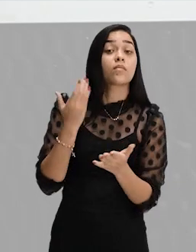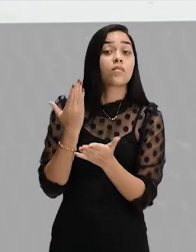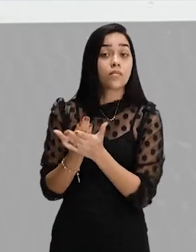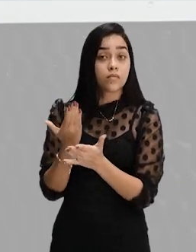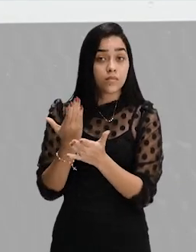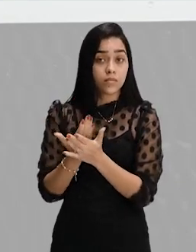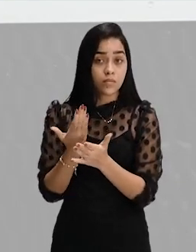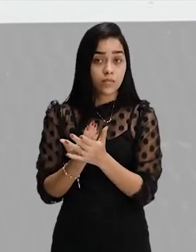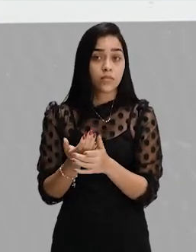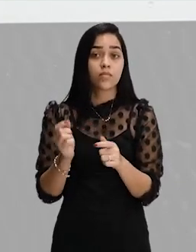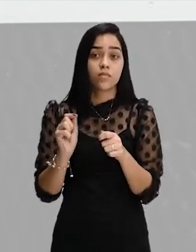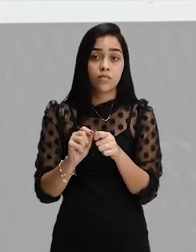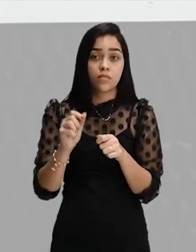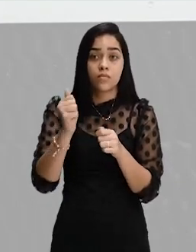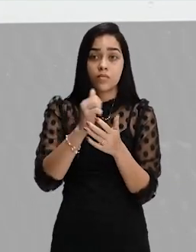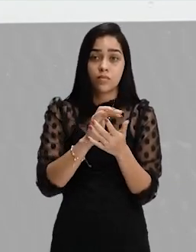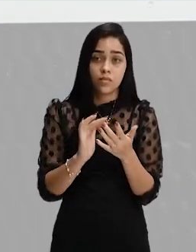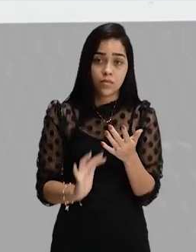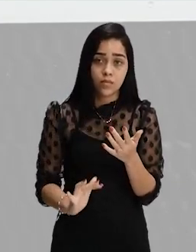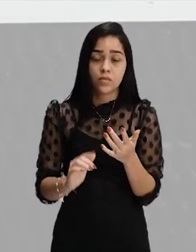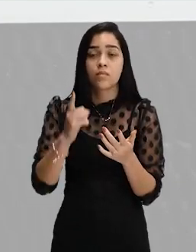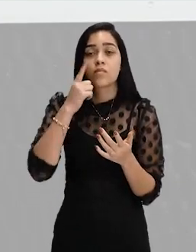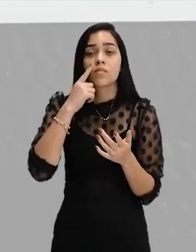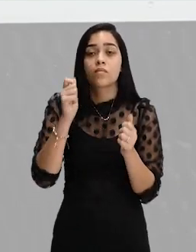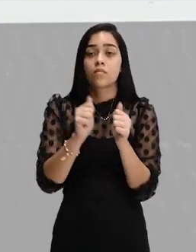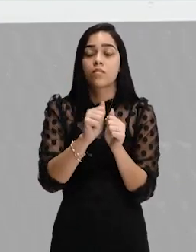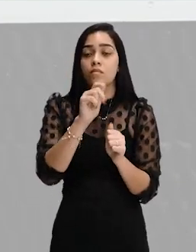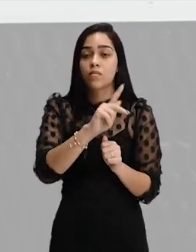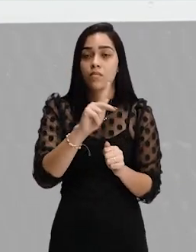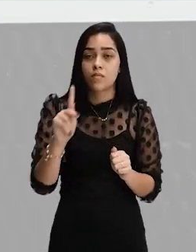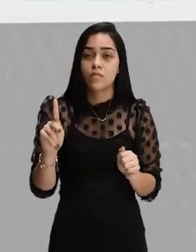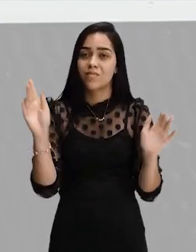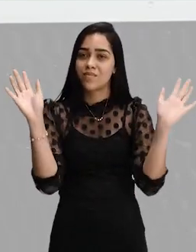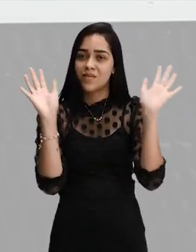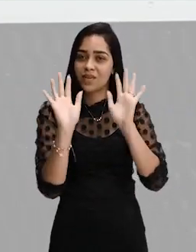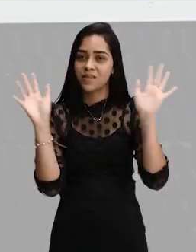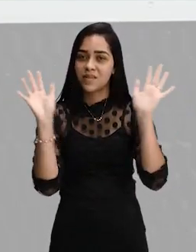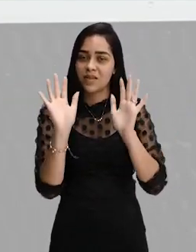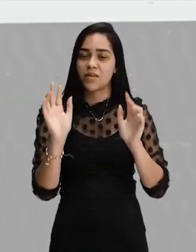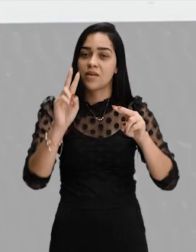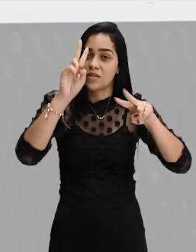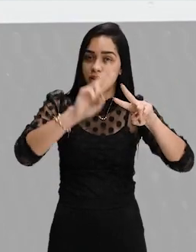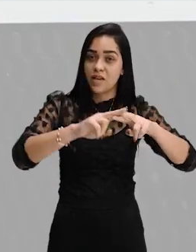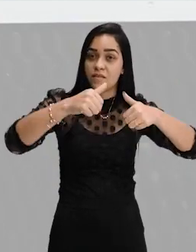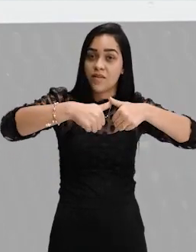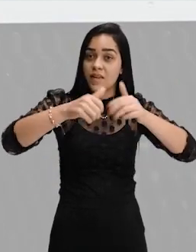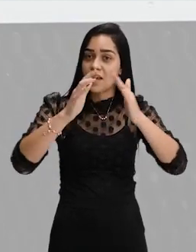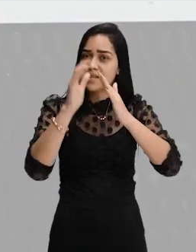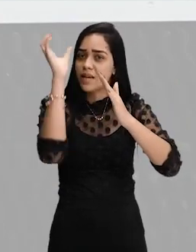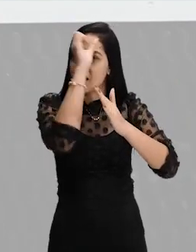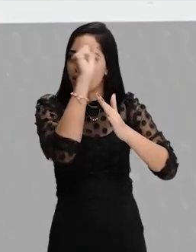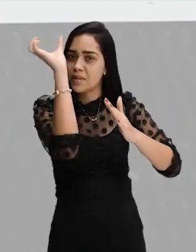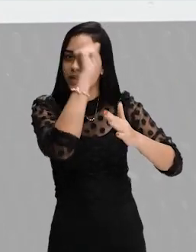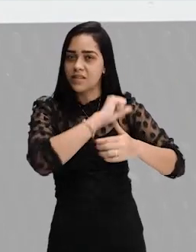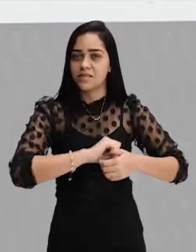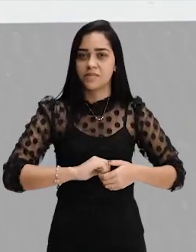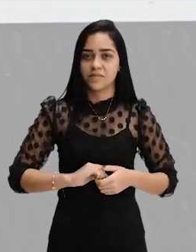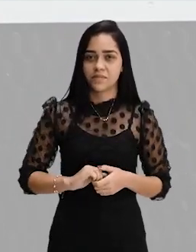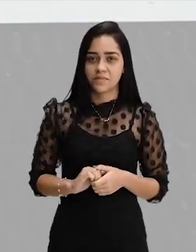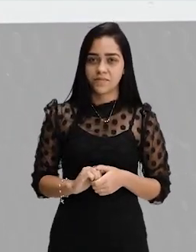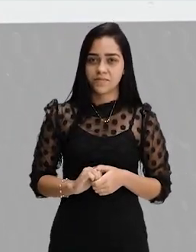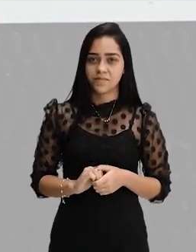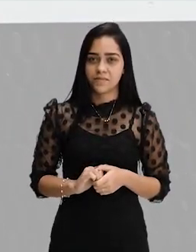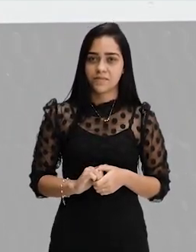Estudem, façam exercícios, tirem as dúvidas do professor e até a próxima. Hashtag fica em casa aprendendo.